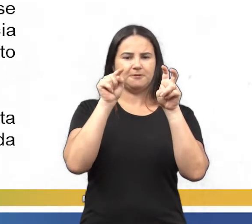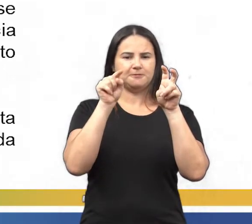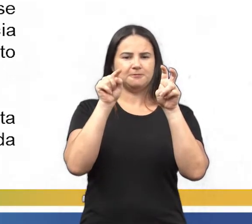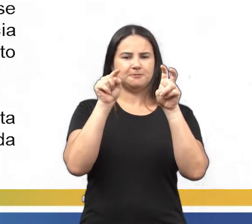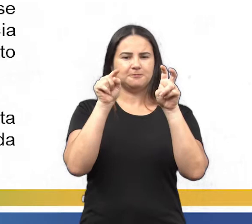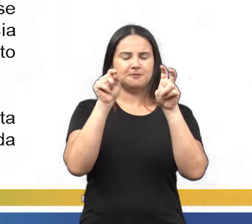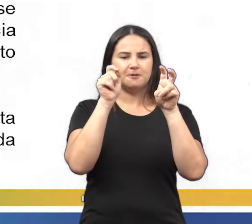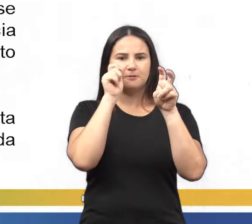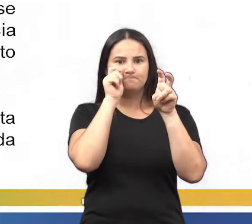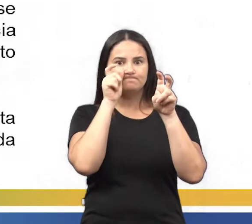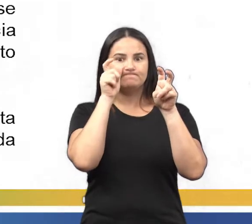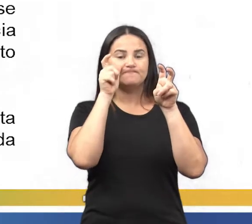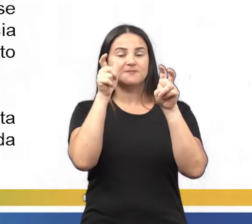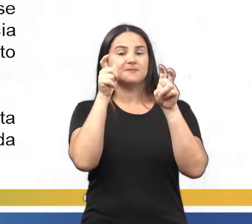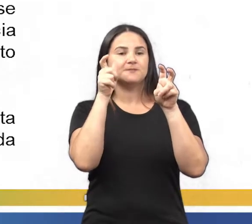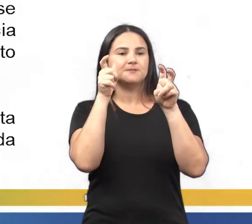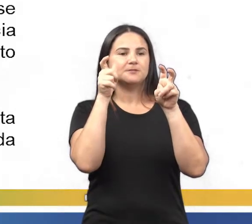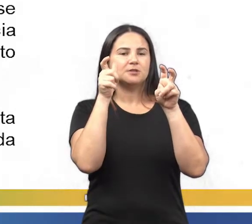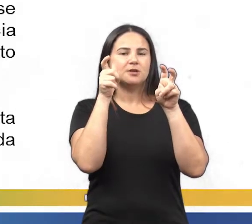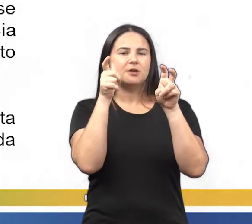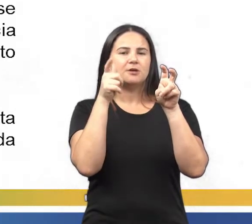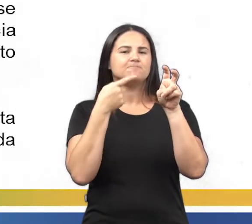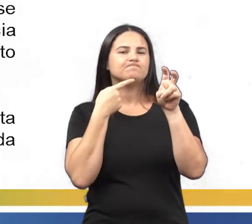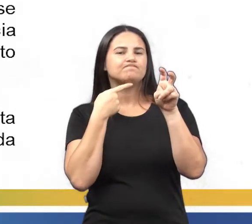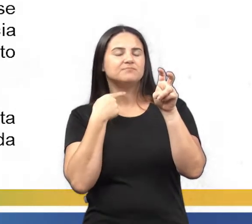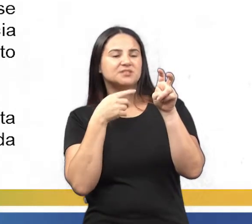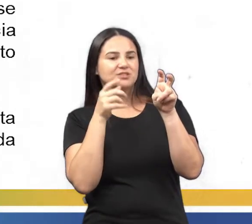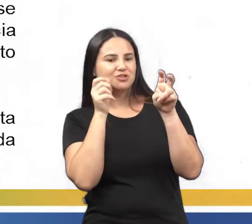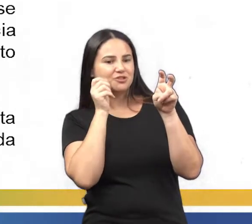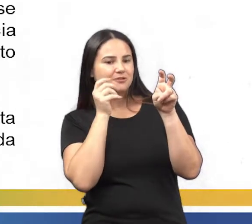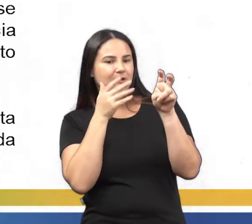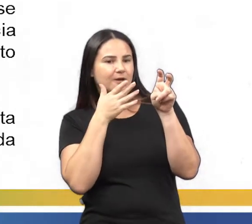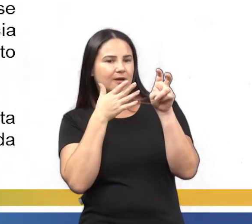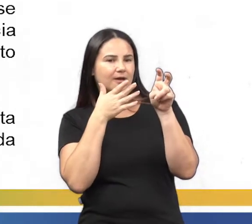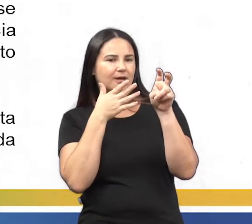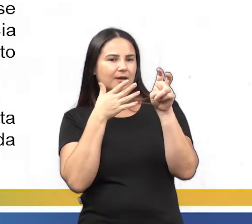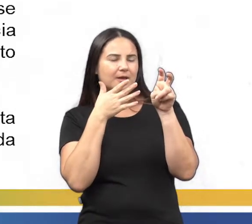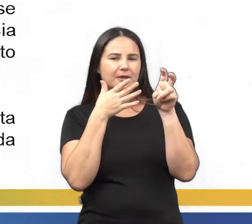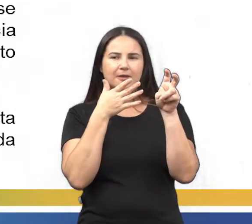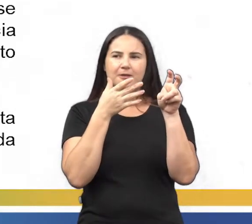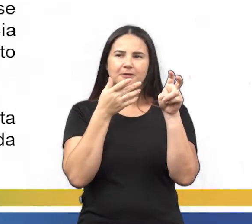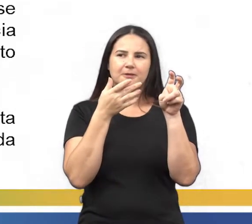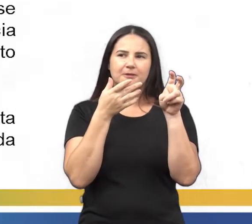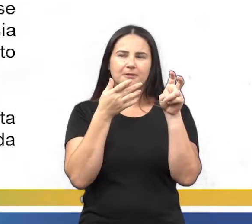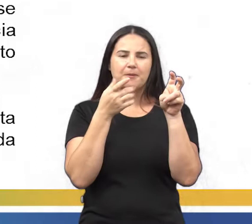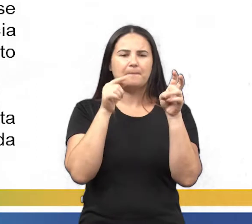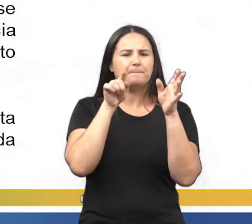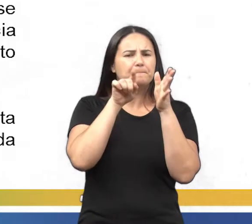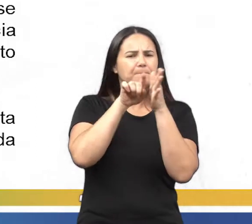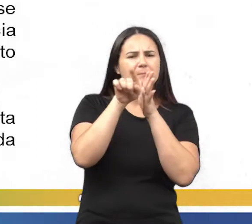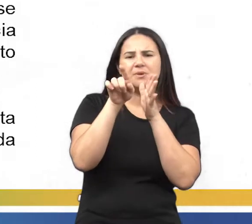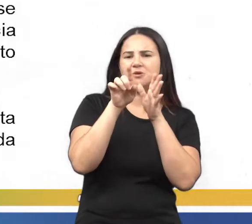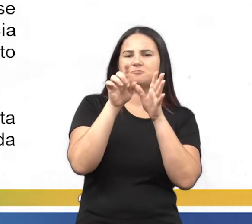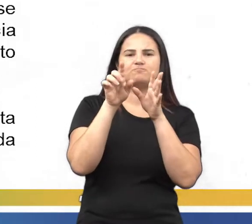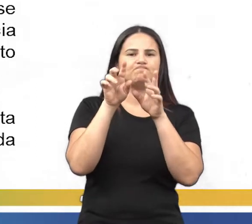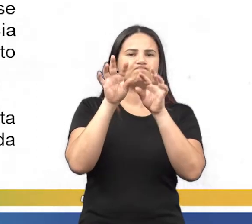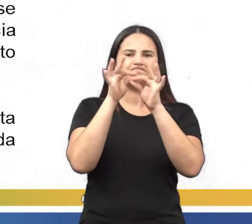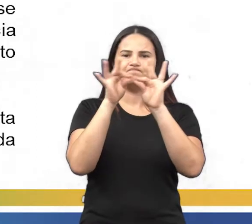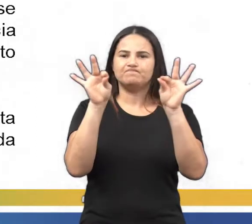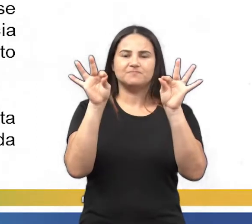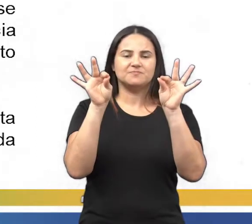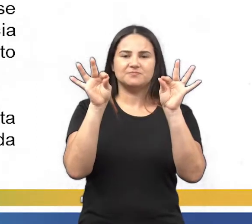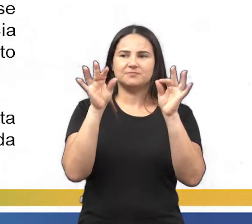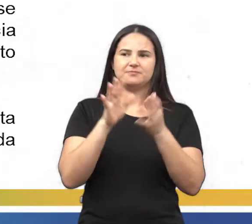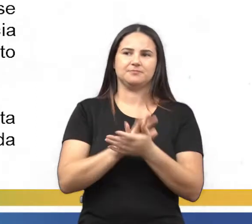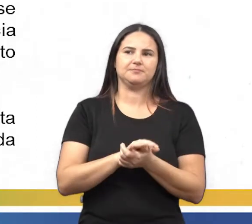despertar interesse no interlocutor envolvido, podendo ser uma frase criativa ou uma pergunta interessante. Na segunda